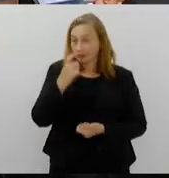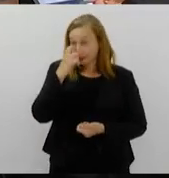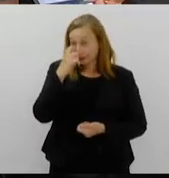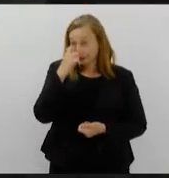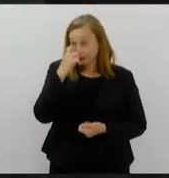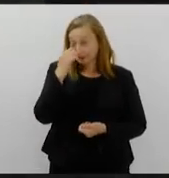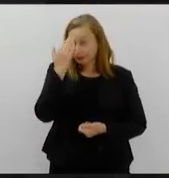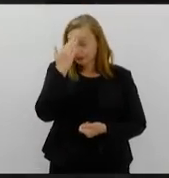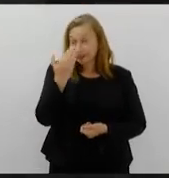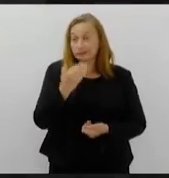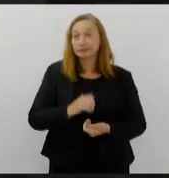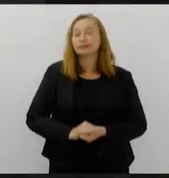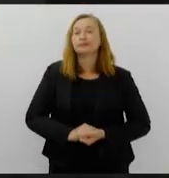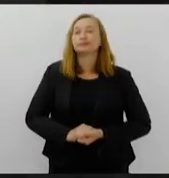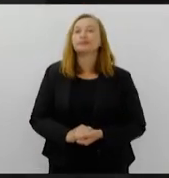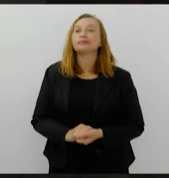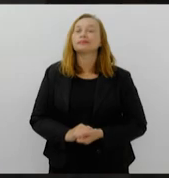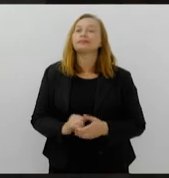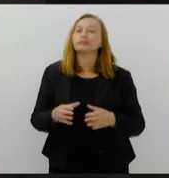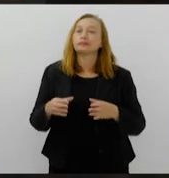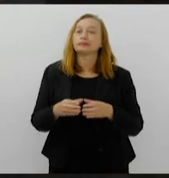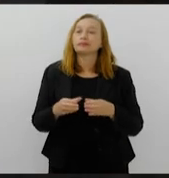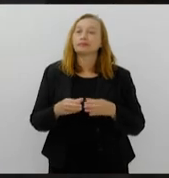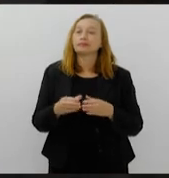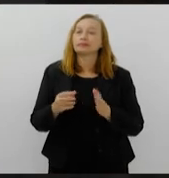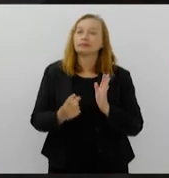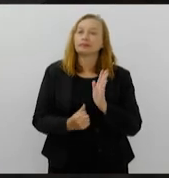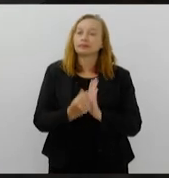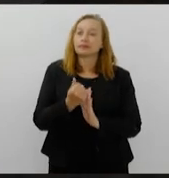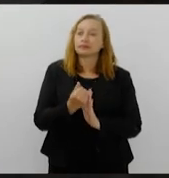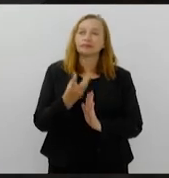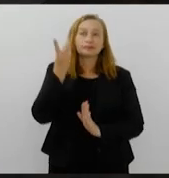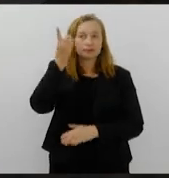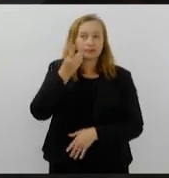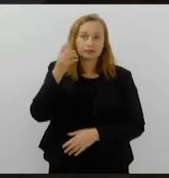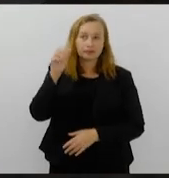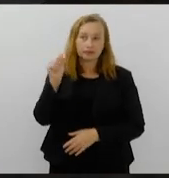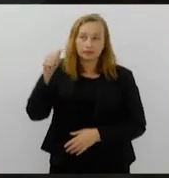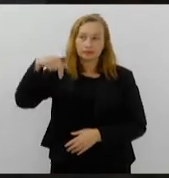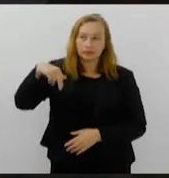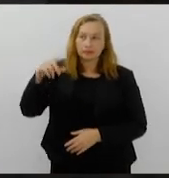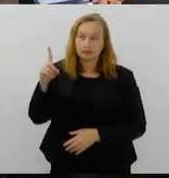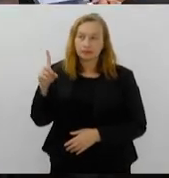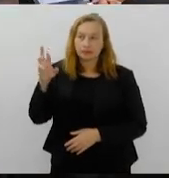Muito obrigado. Pela Comissão de Orçamento, deputado André Correia.